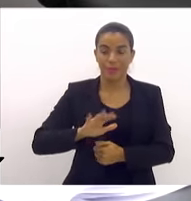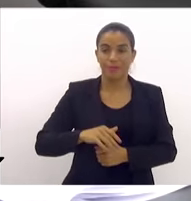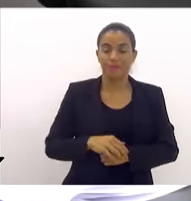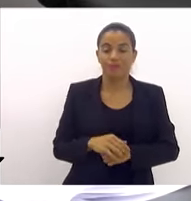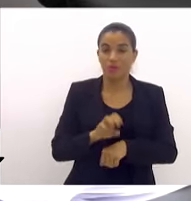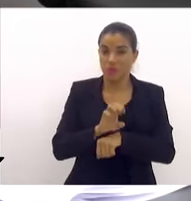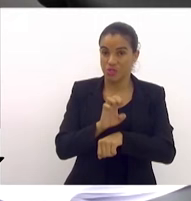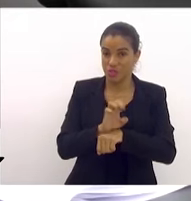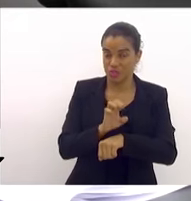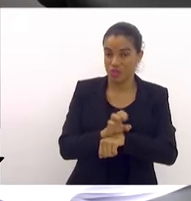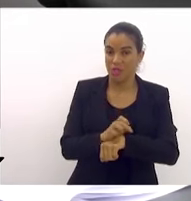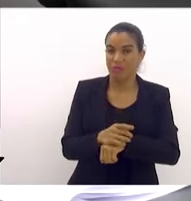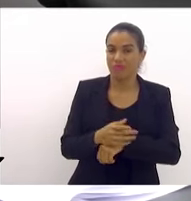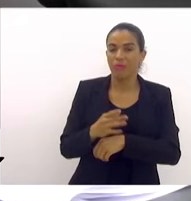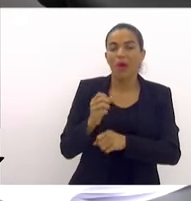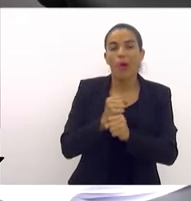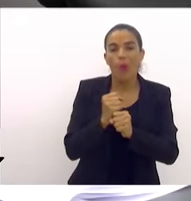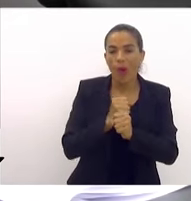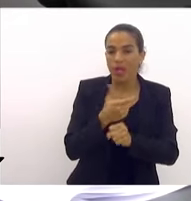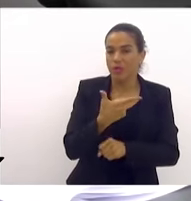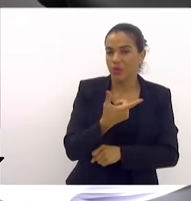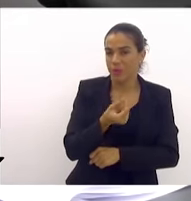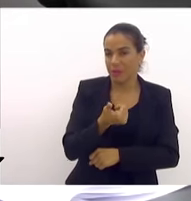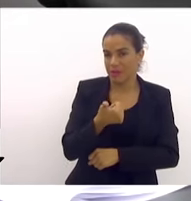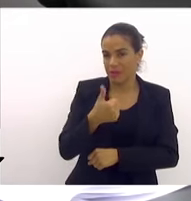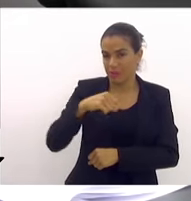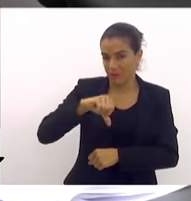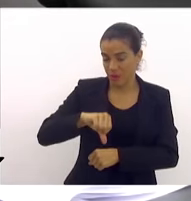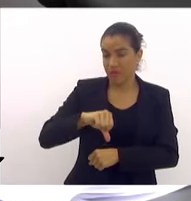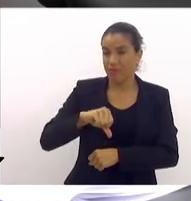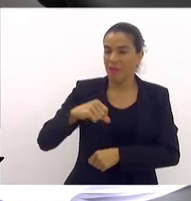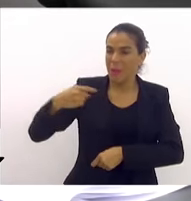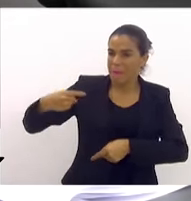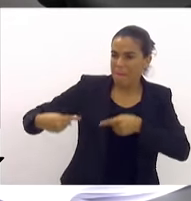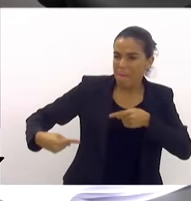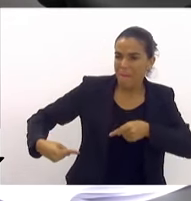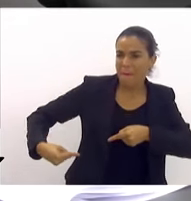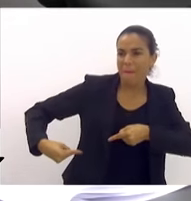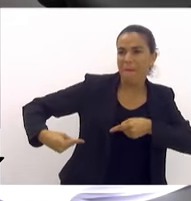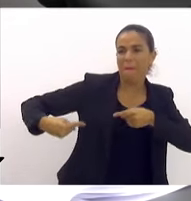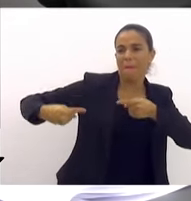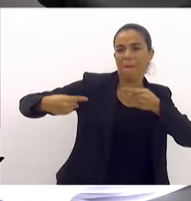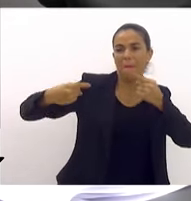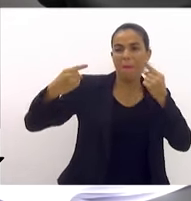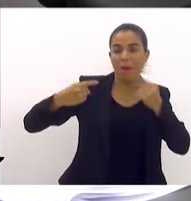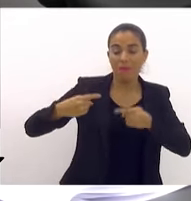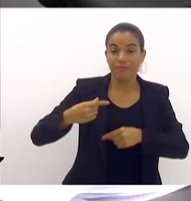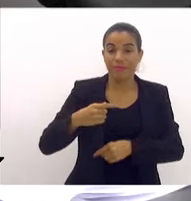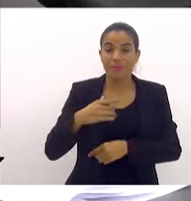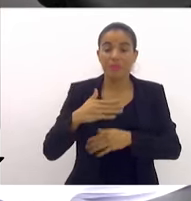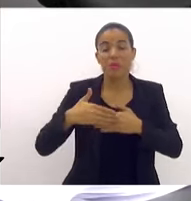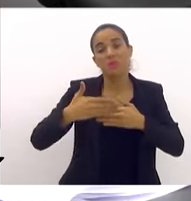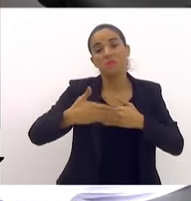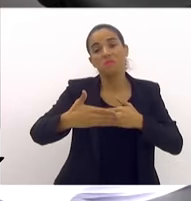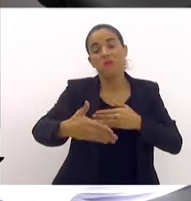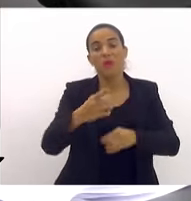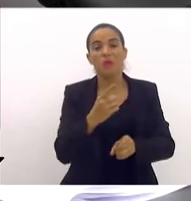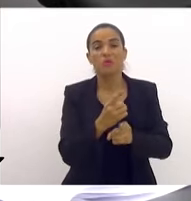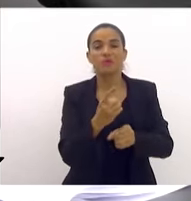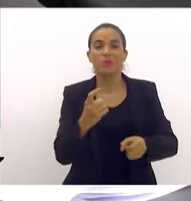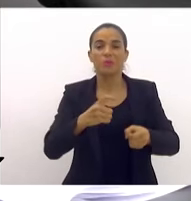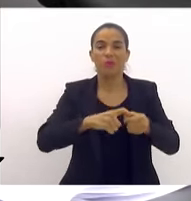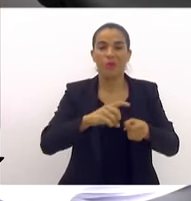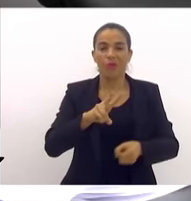do Estado no ano 19. Aí, mais tarde, eu descobri esse convênio com o